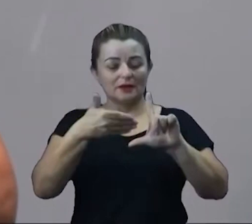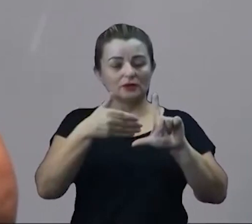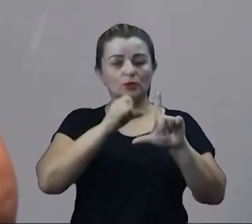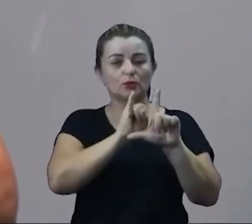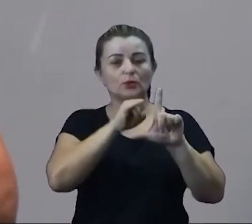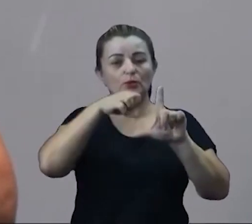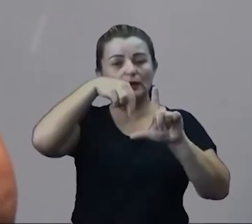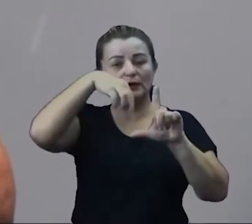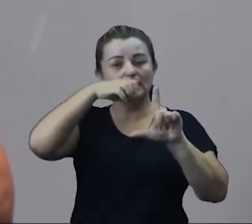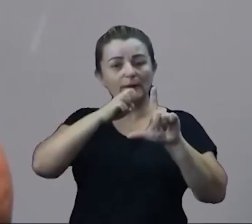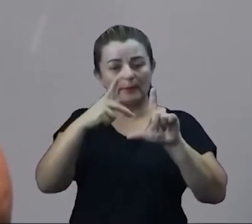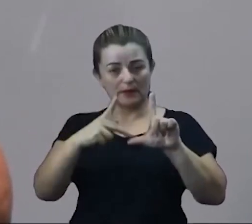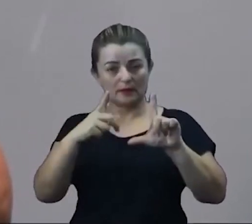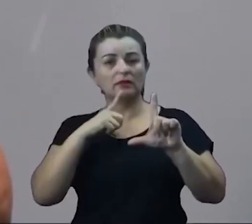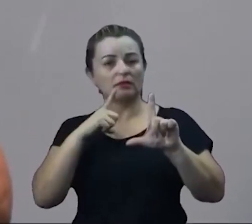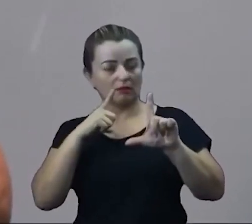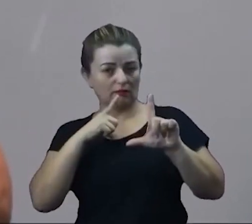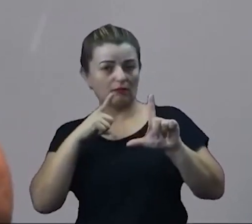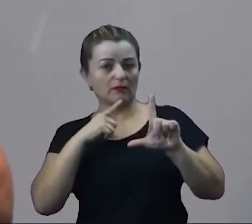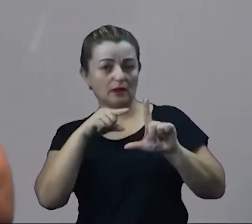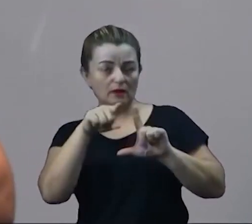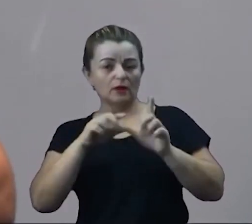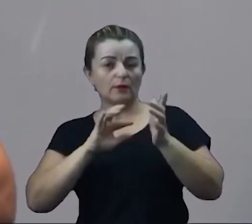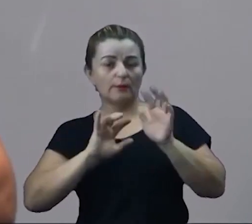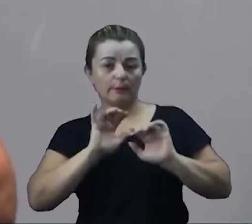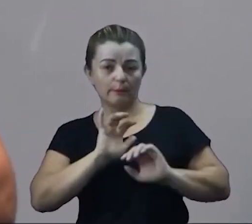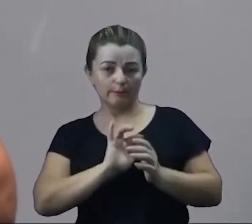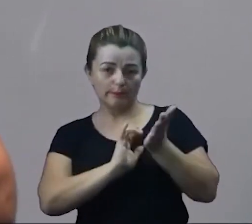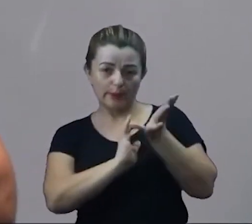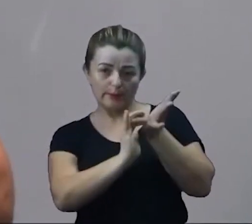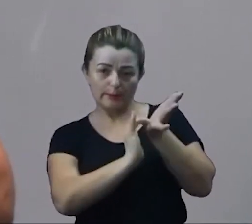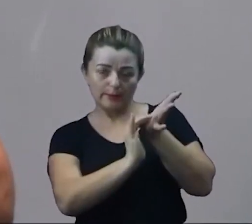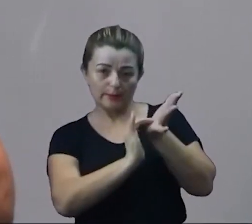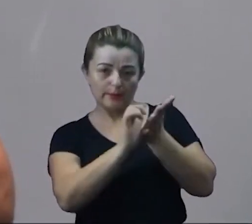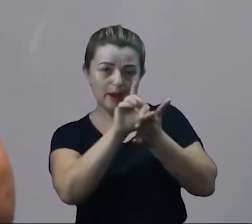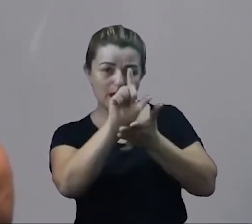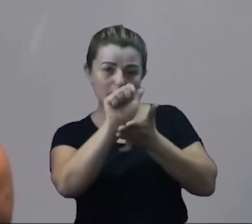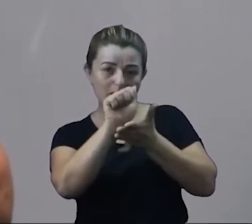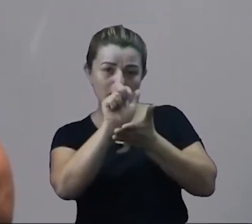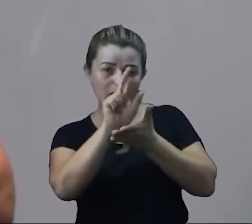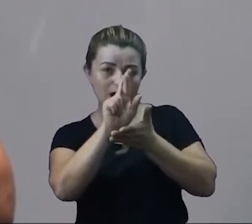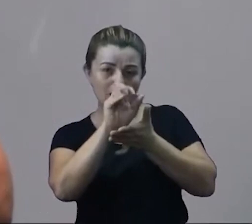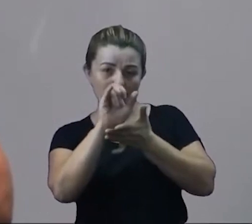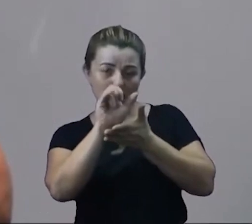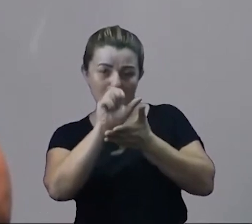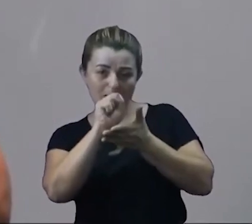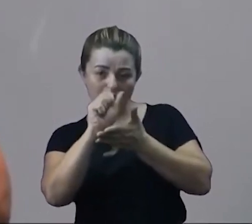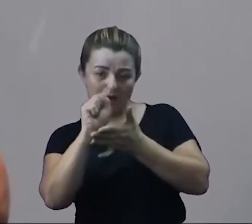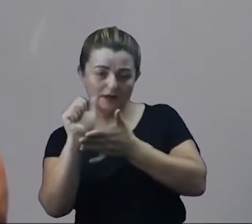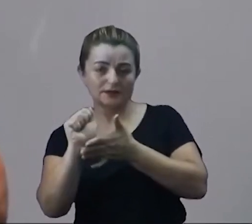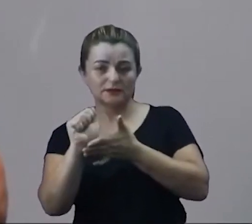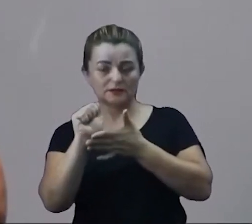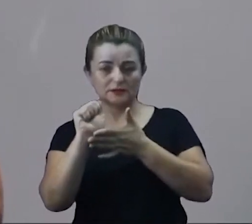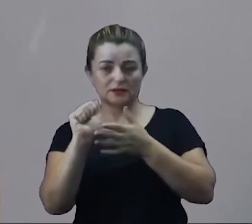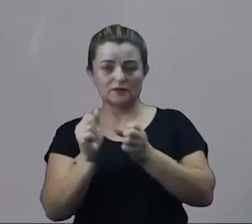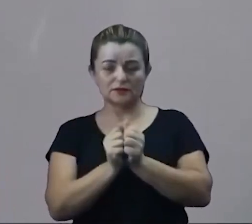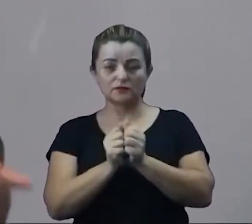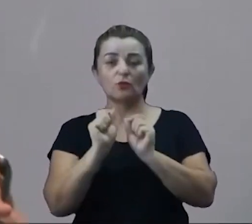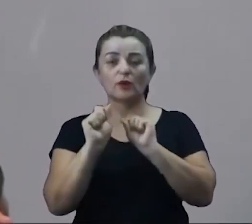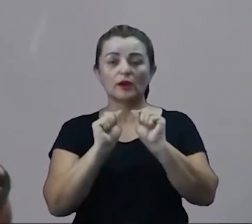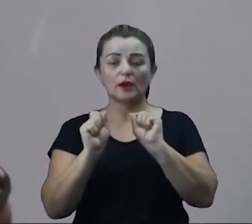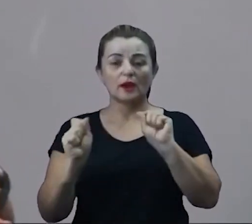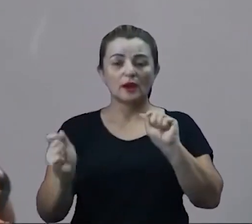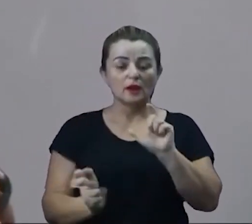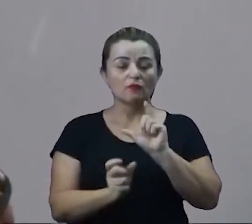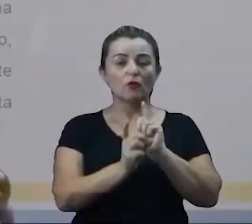cartilha do participante, tá bom? No caso, vocês podem digitar o nome da Larissa completo ou redação Orgulho Machadiano e vocês terão